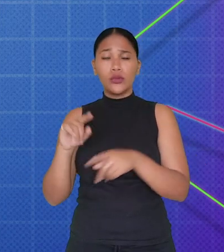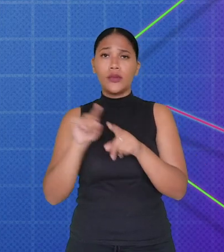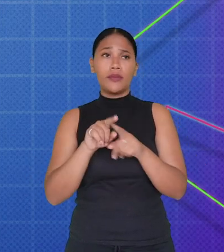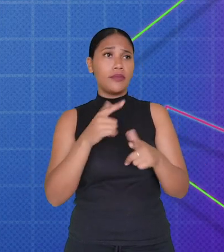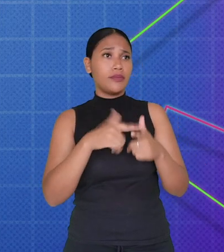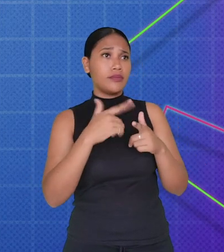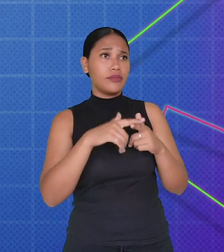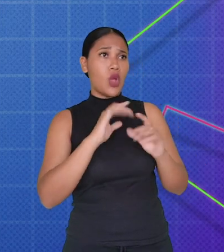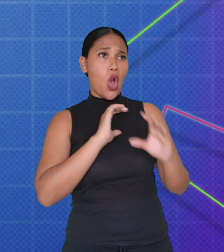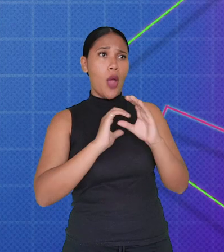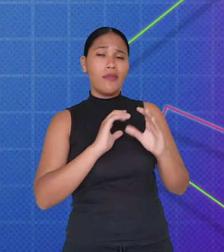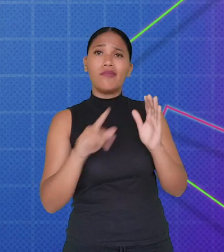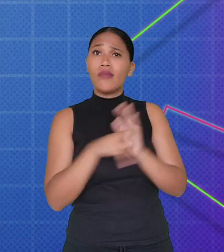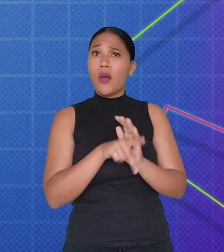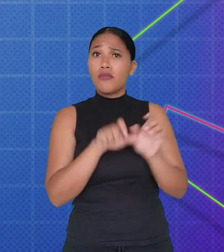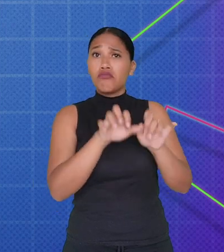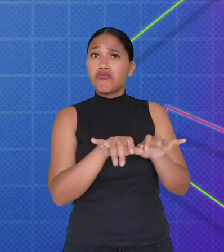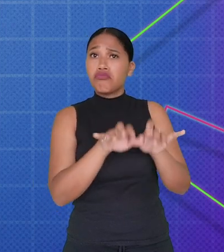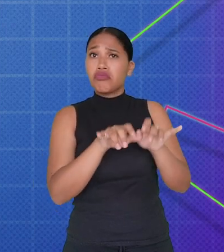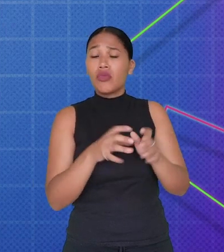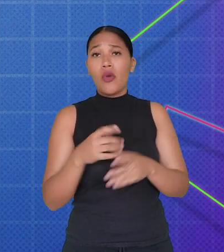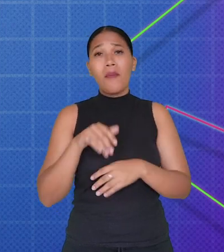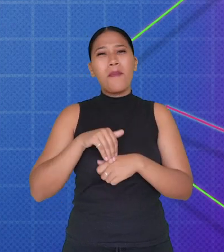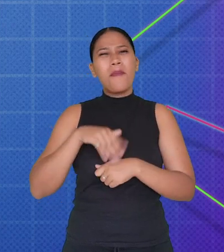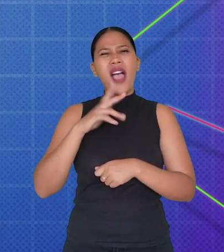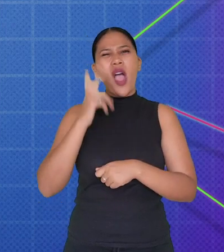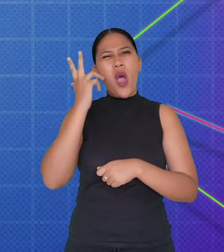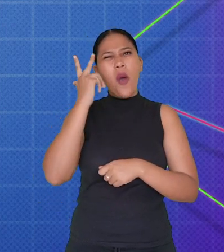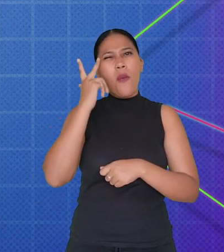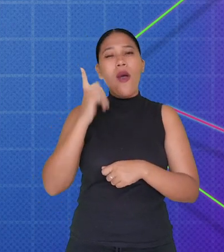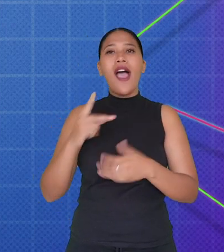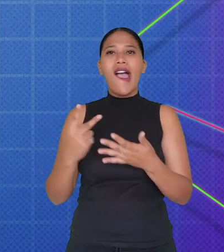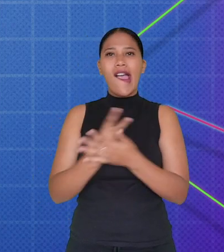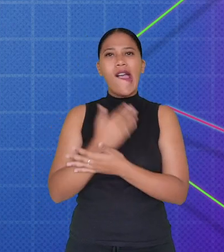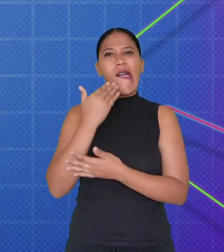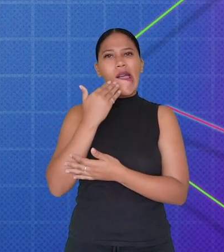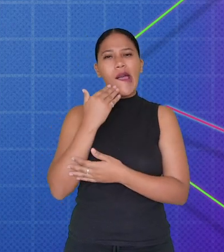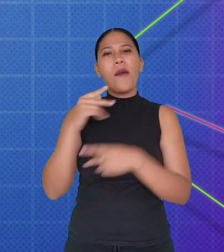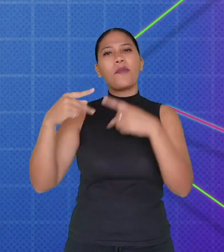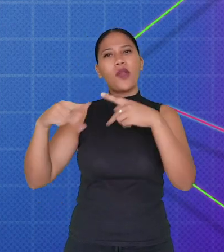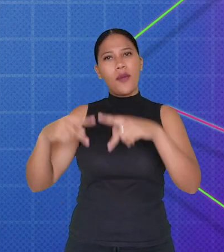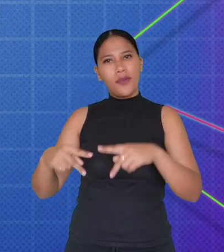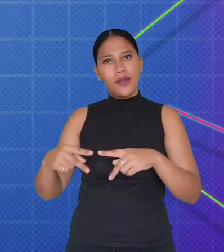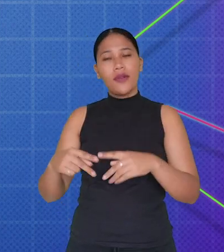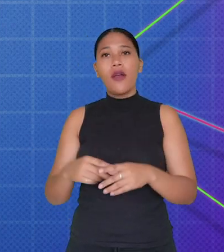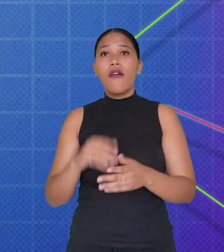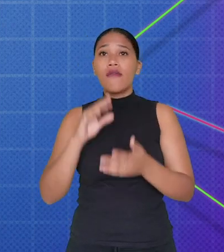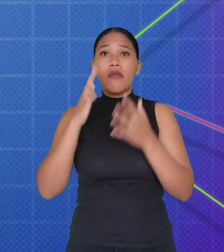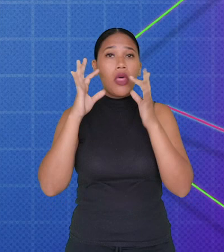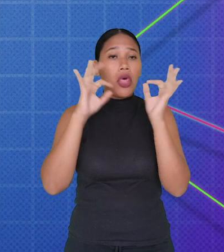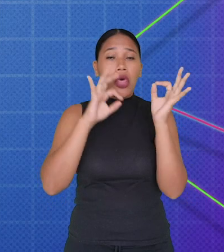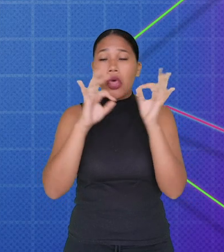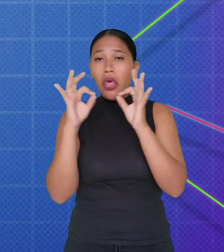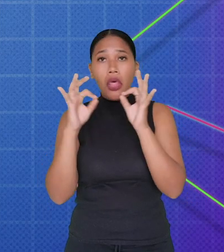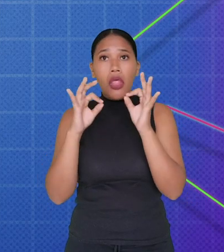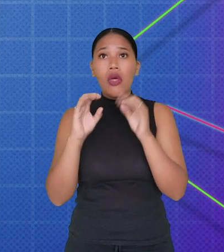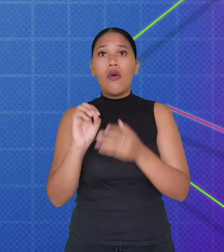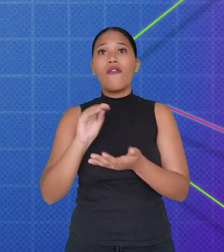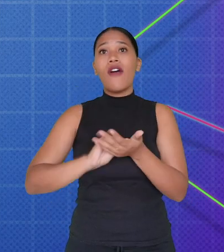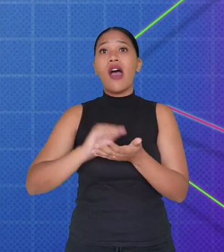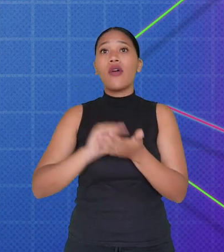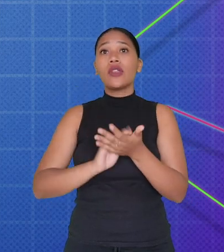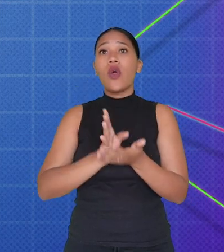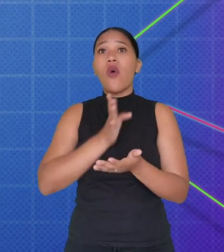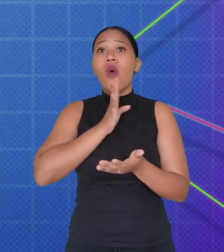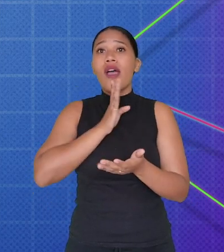até problemas de comunicação com a máquina os erros mais comuns são aqueles causados por erros dos programadores como falta de atenção ou